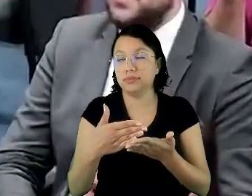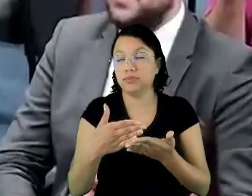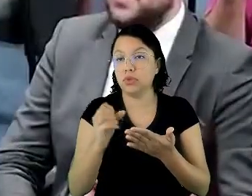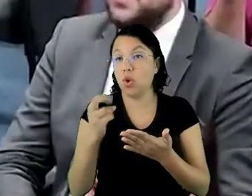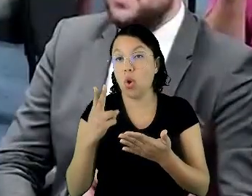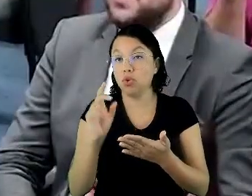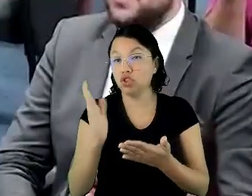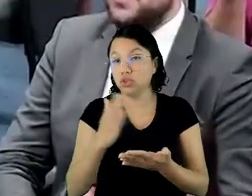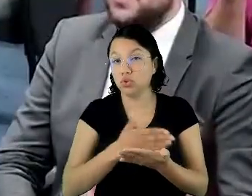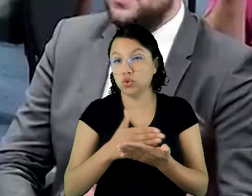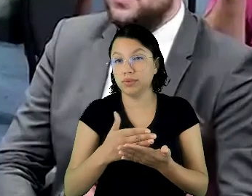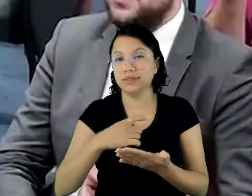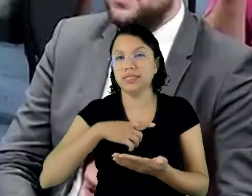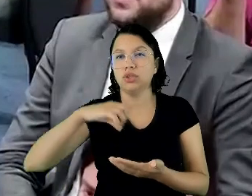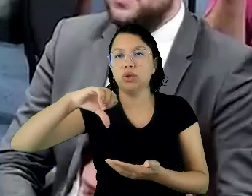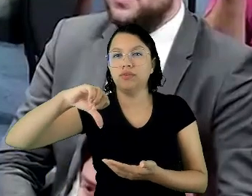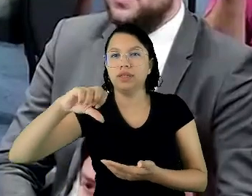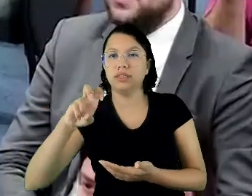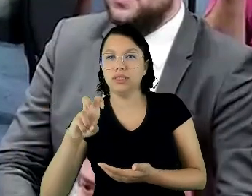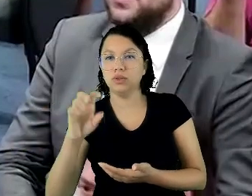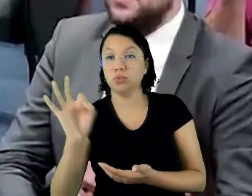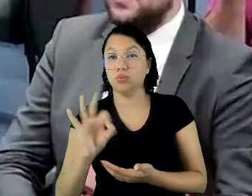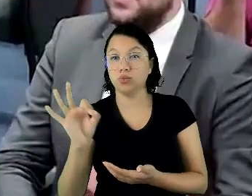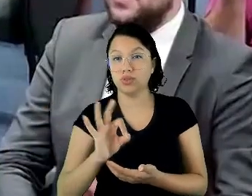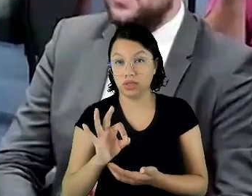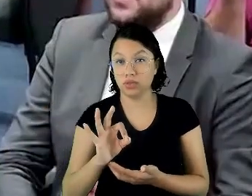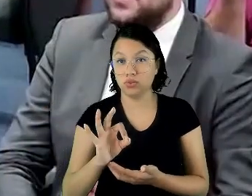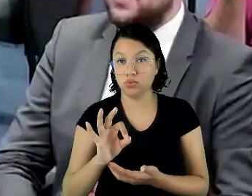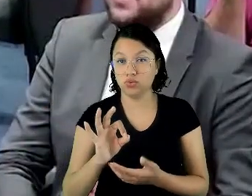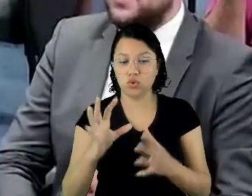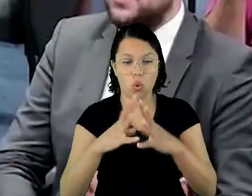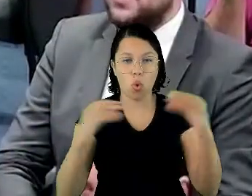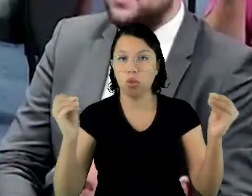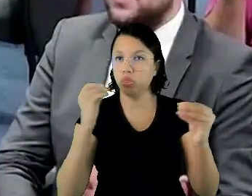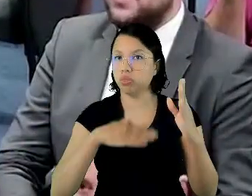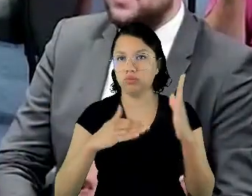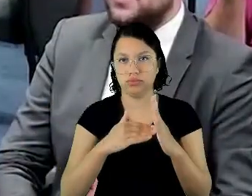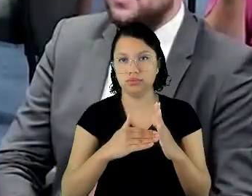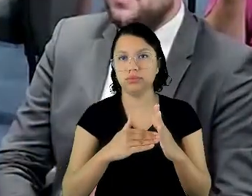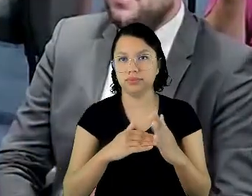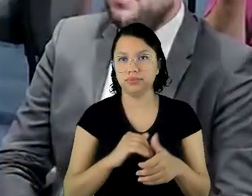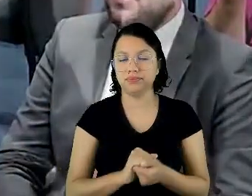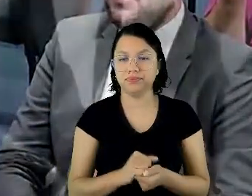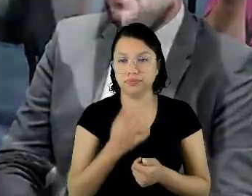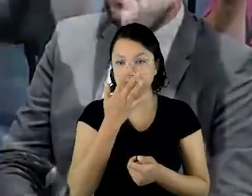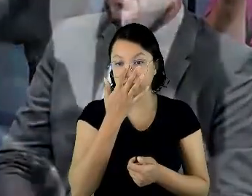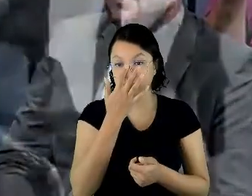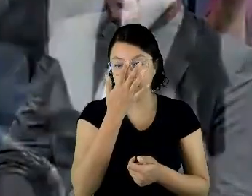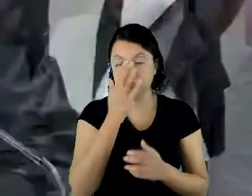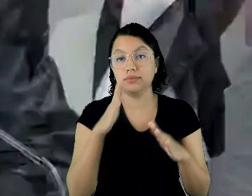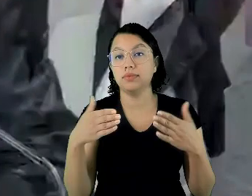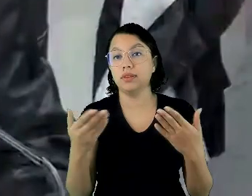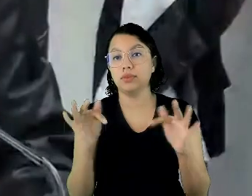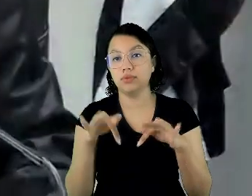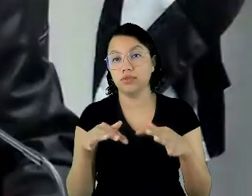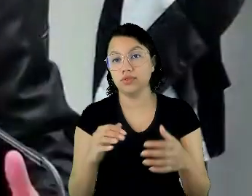95% de chance de cura total, inclusive a doença maligna. Então, fechando